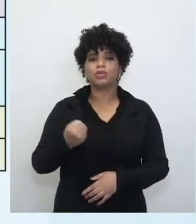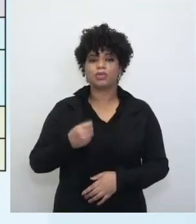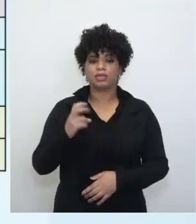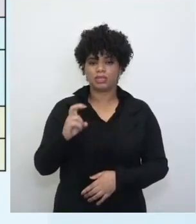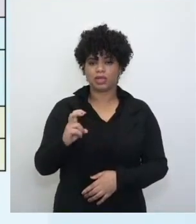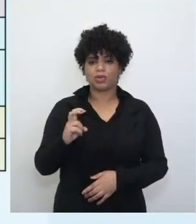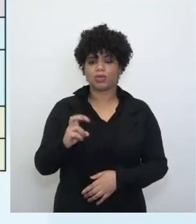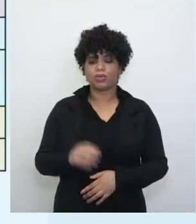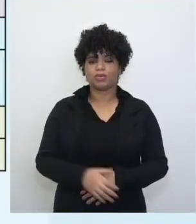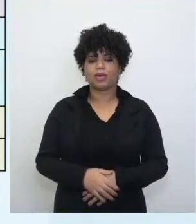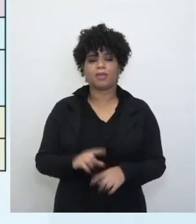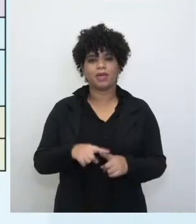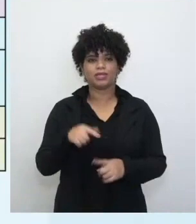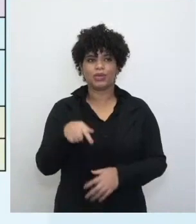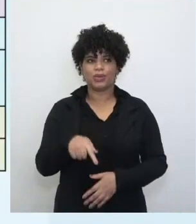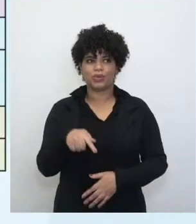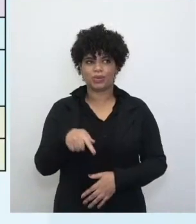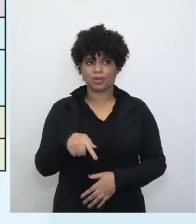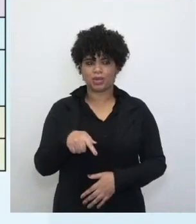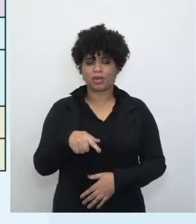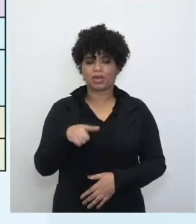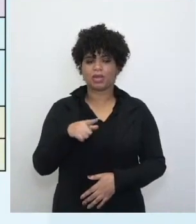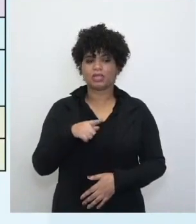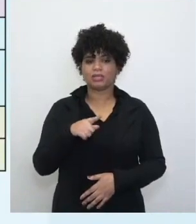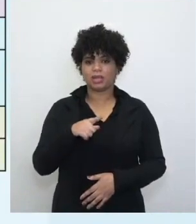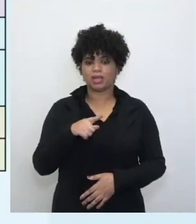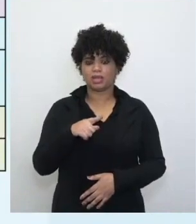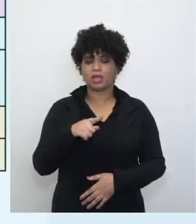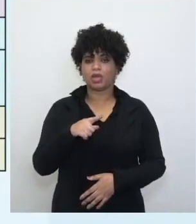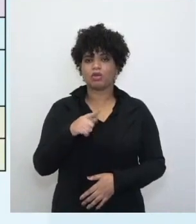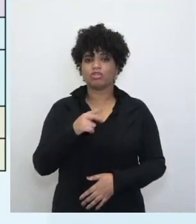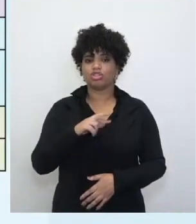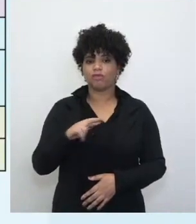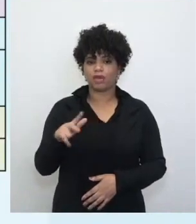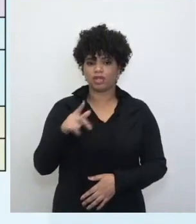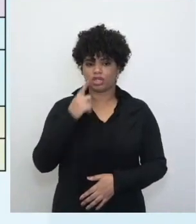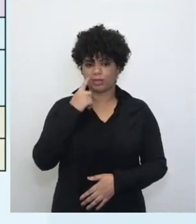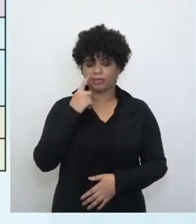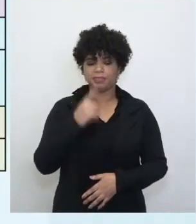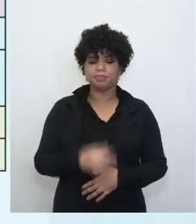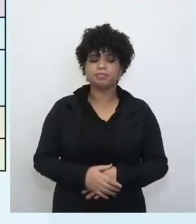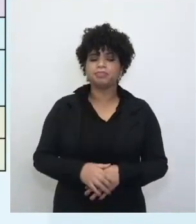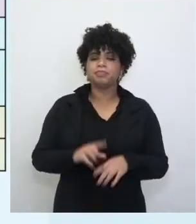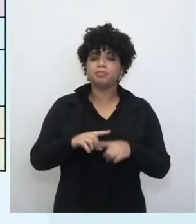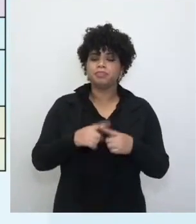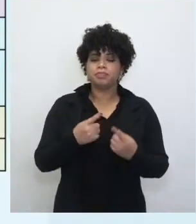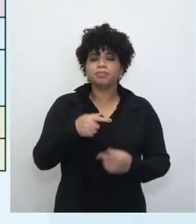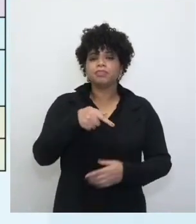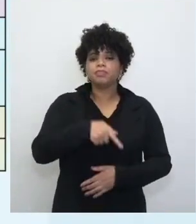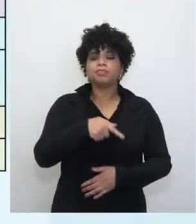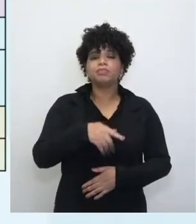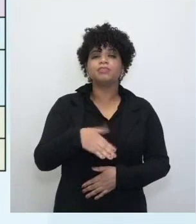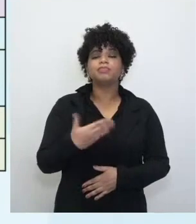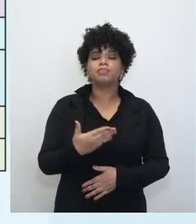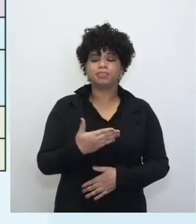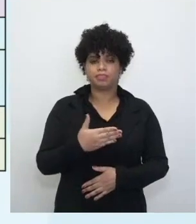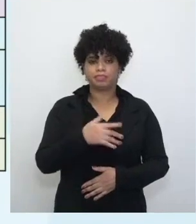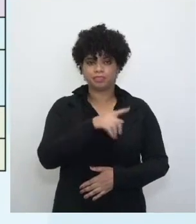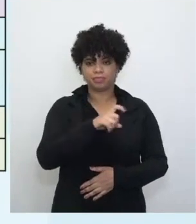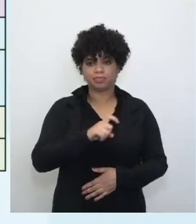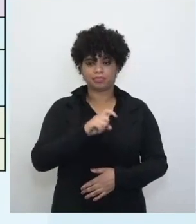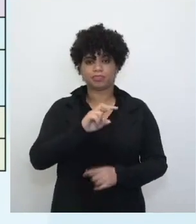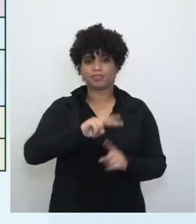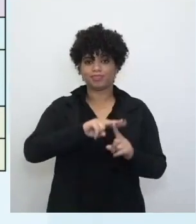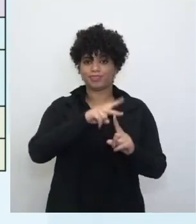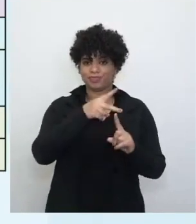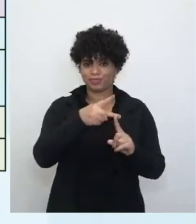Olha, professora, o Q de x agora, ele tem um grau a menos que o polinômio inicial. Só que meu polinômio inicial, ele era x ao cubo.